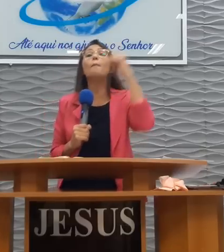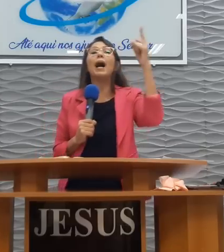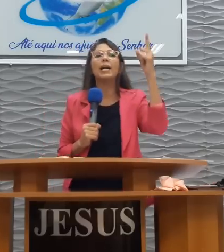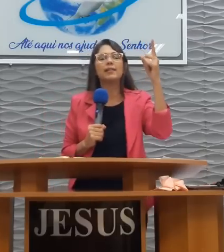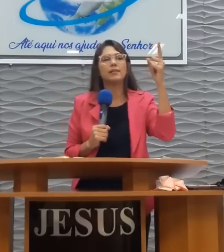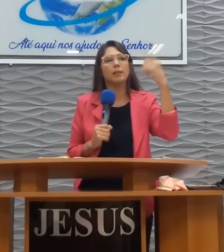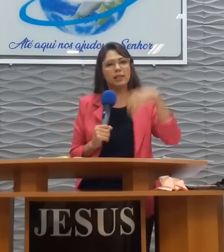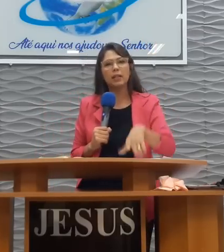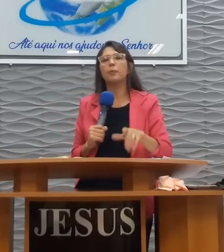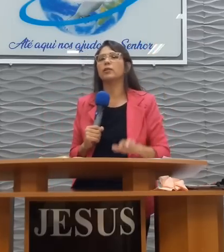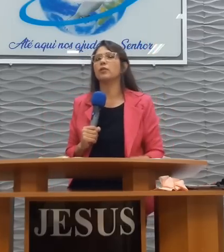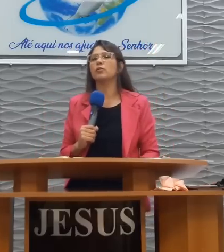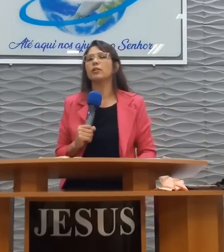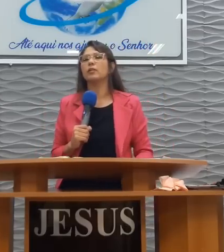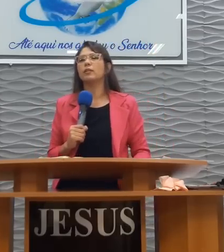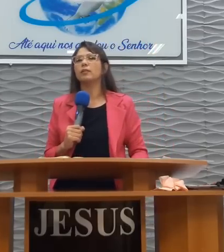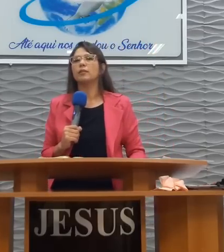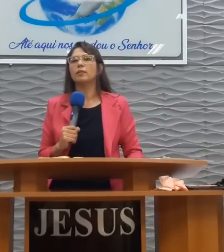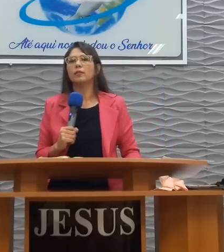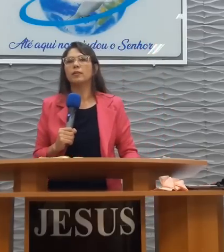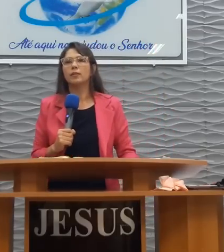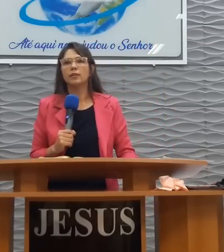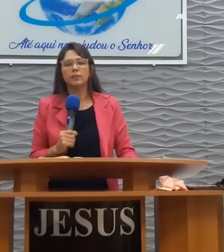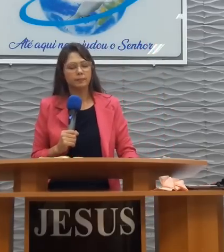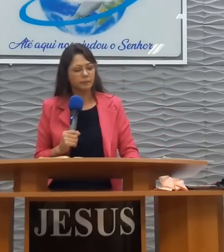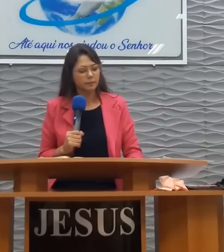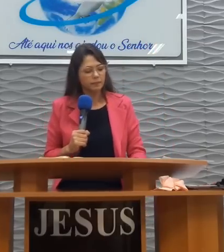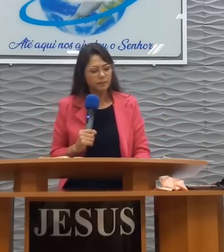Ele não é o mais, mas ele é importante.